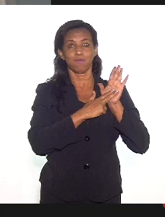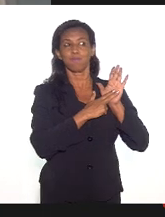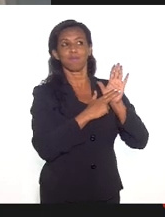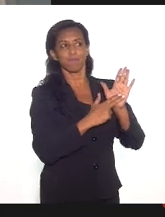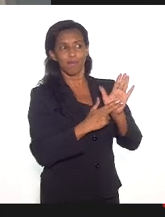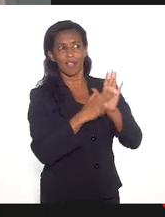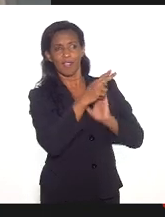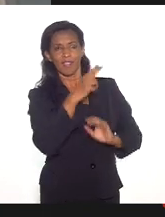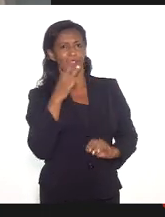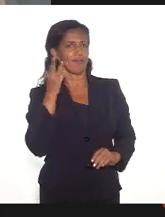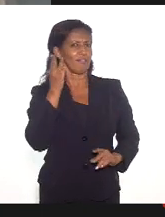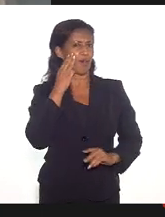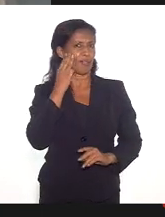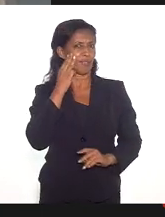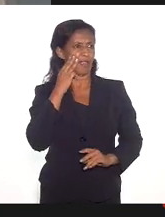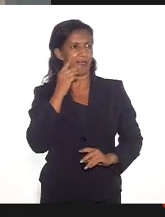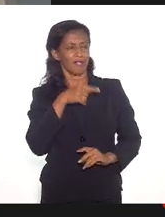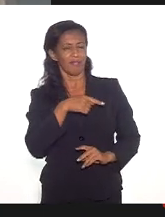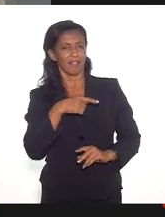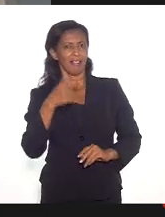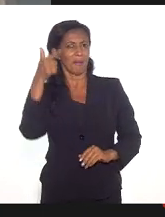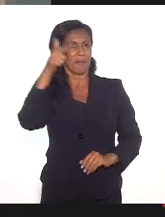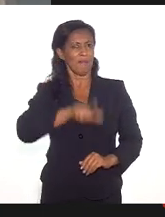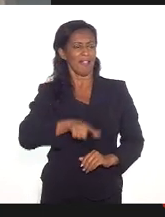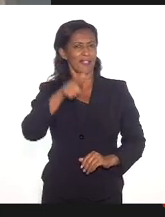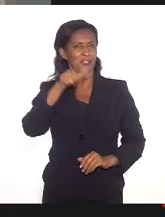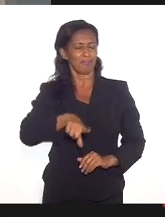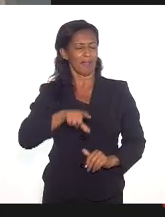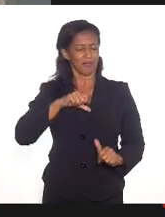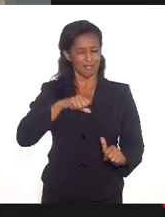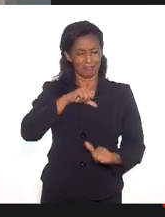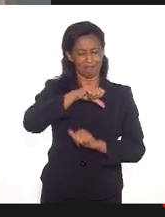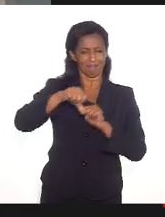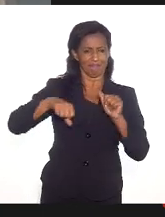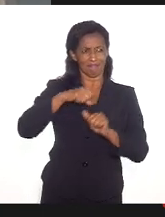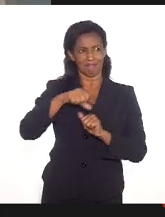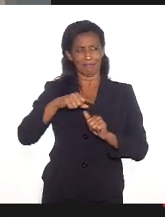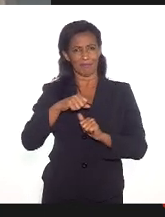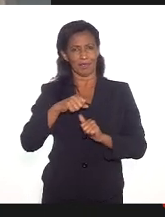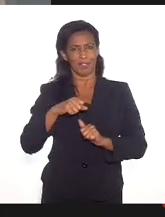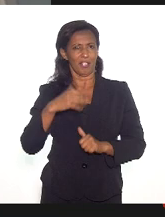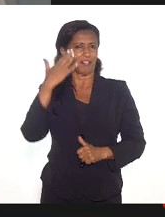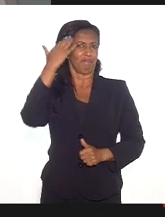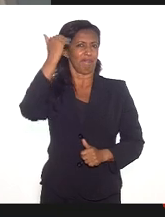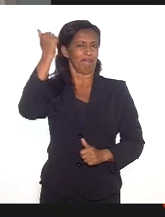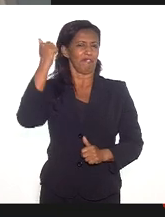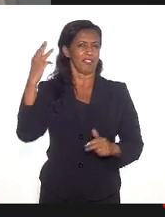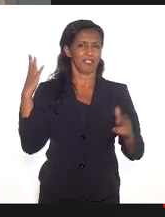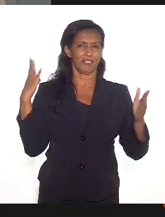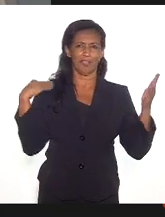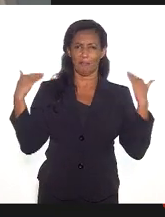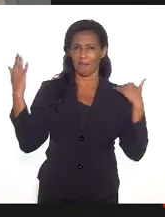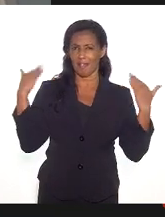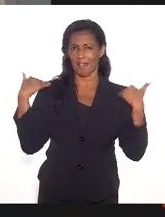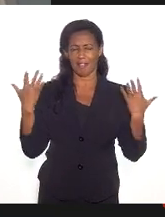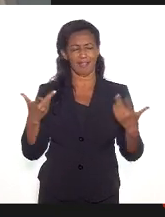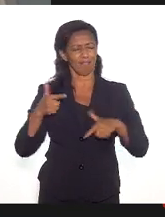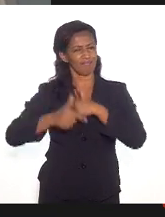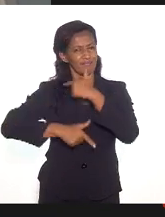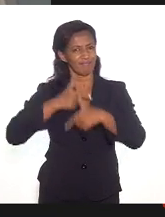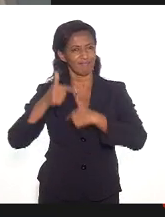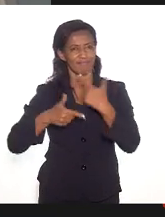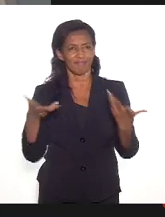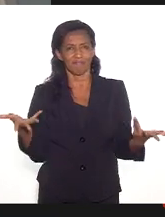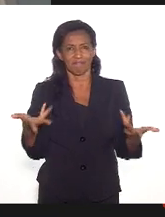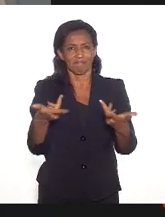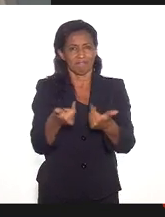Valdec também, cada vez mais nós nos tornamos fãs da Marinha do Brasil. É, né? Um trabalho brilhante, e